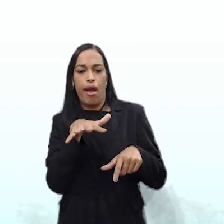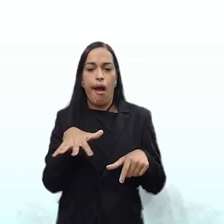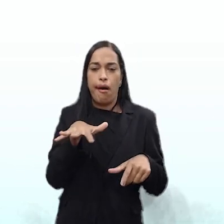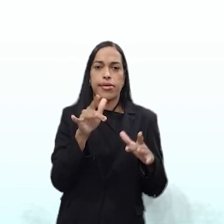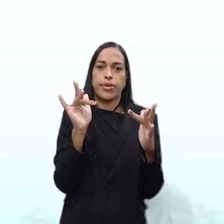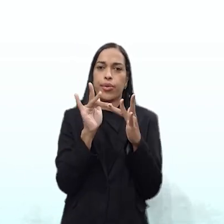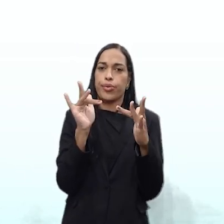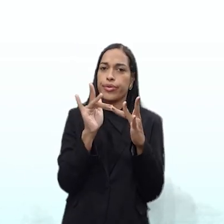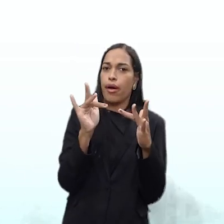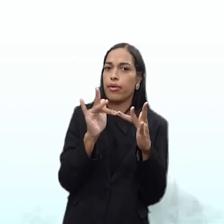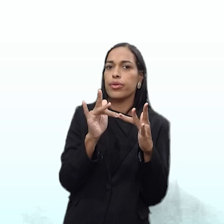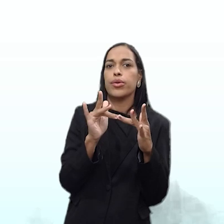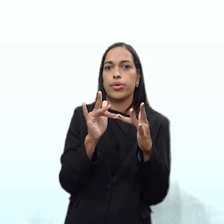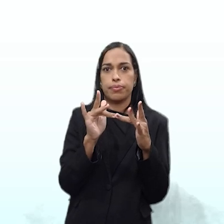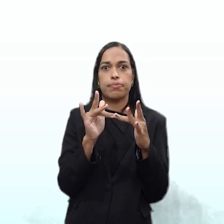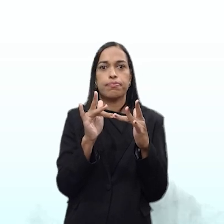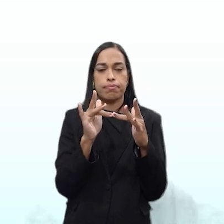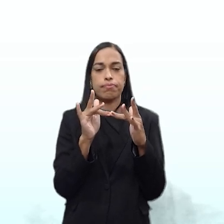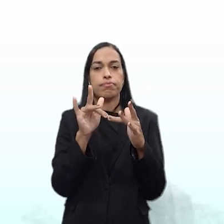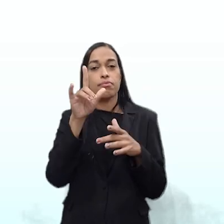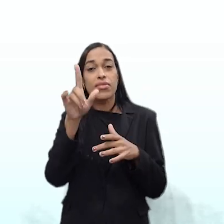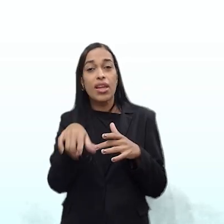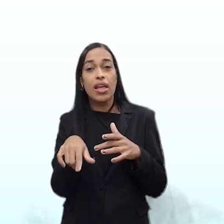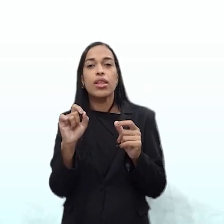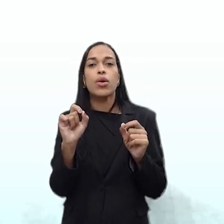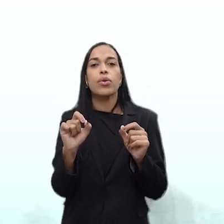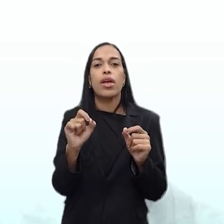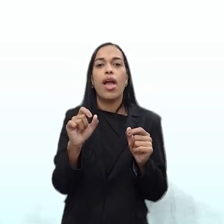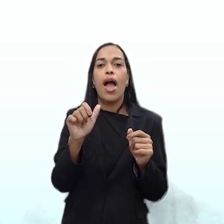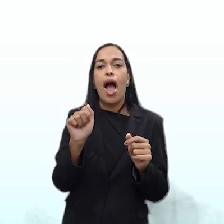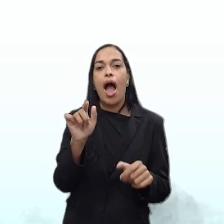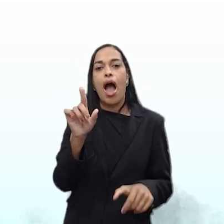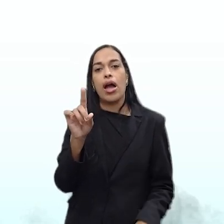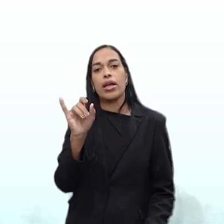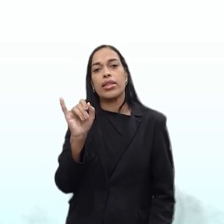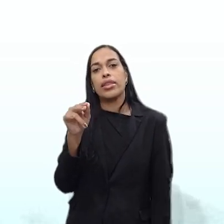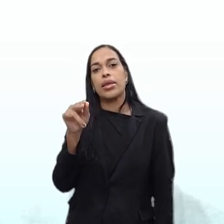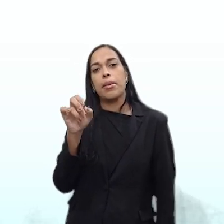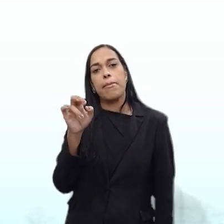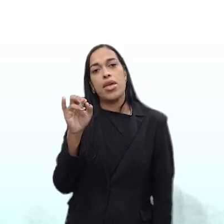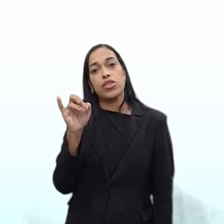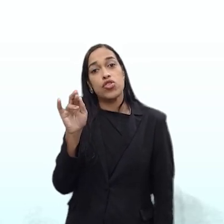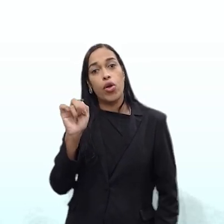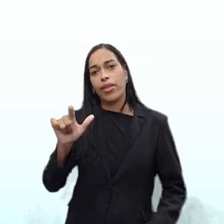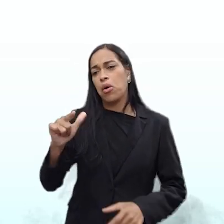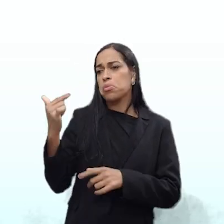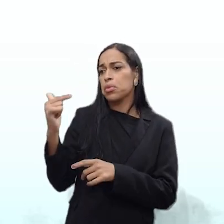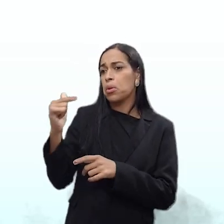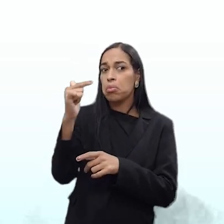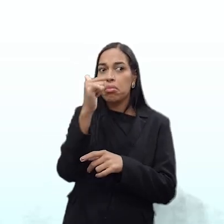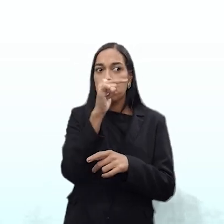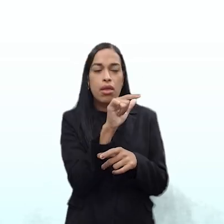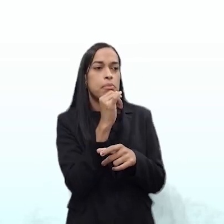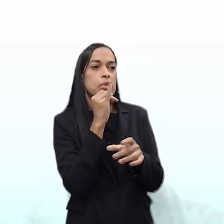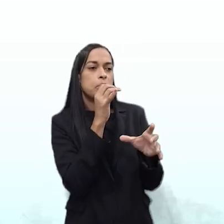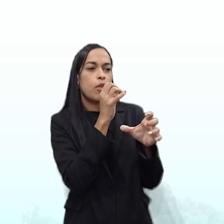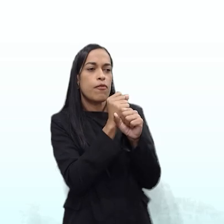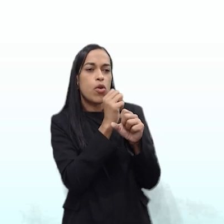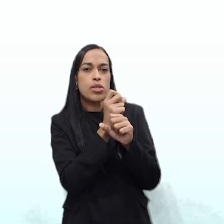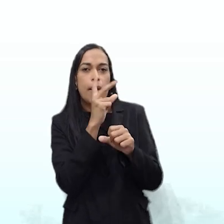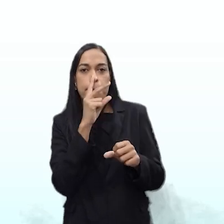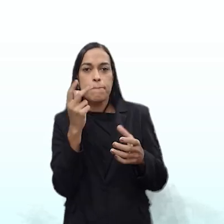o coeficiente de atrito, ele é adimensional, ou seja, não tem unidade de medida. Então, depende apenas